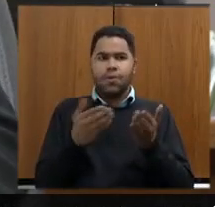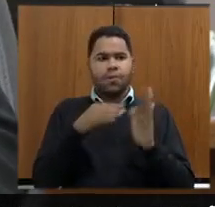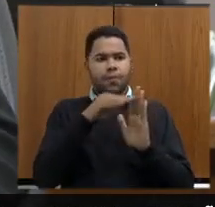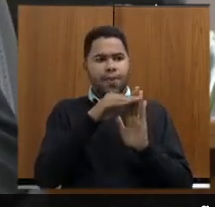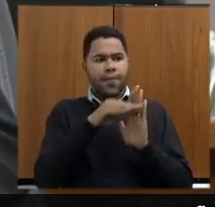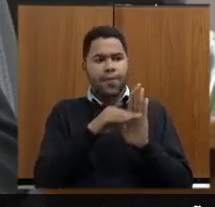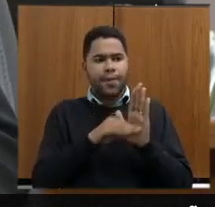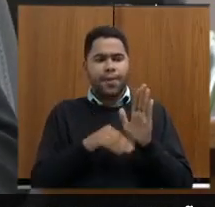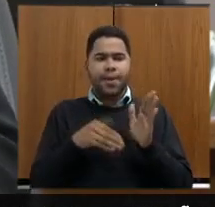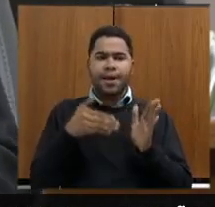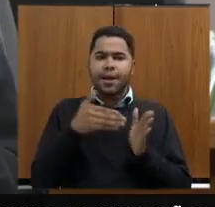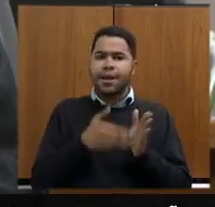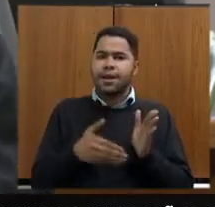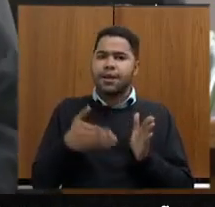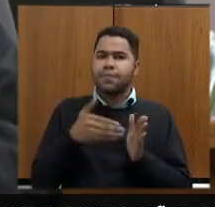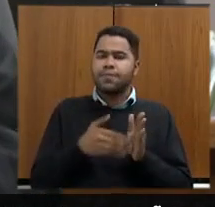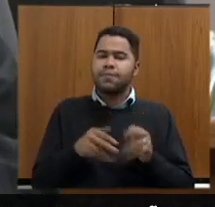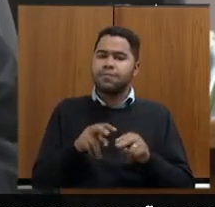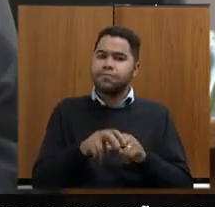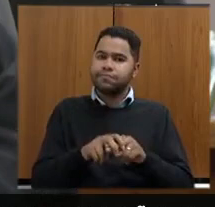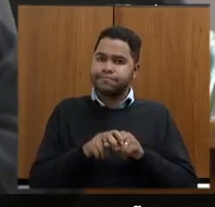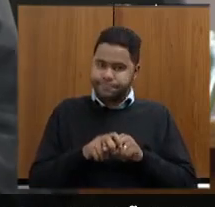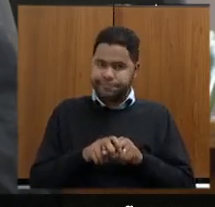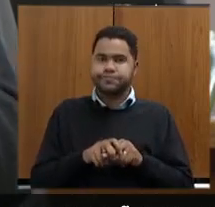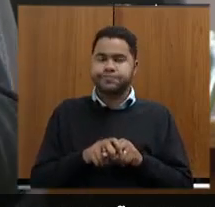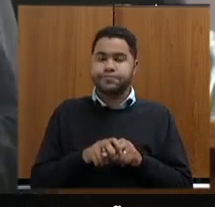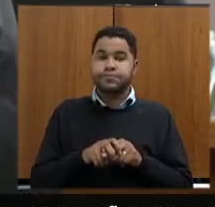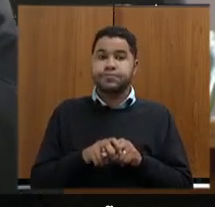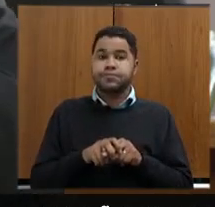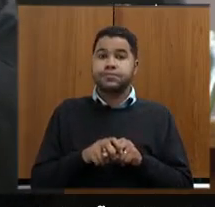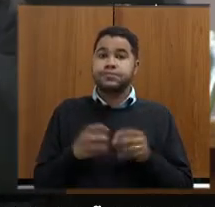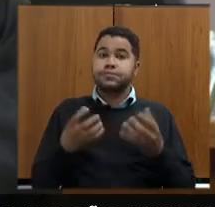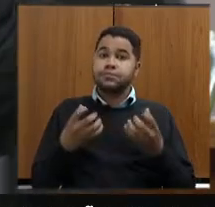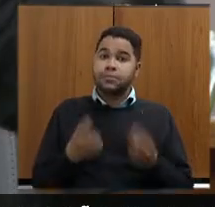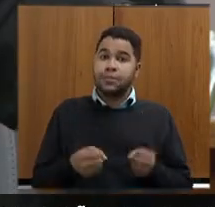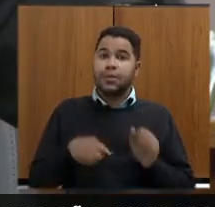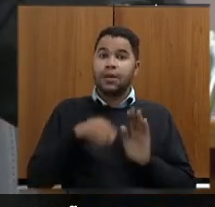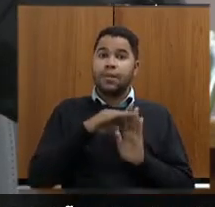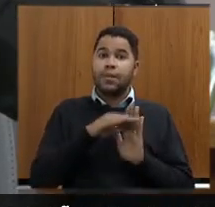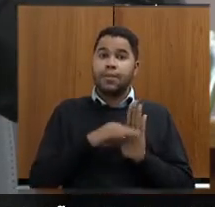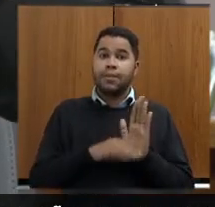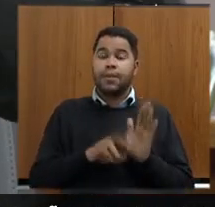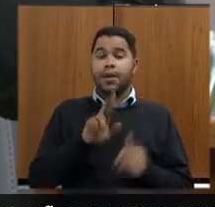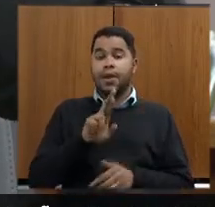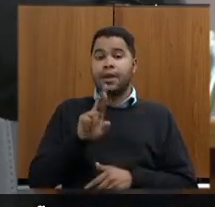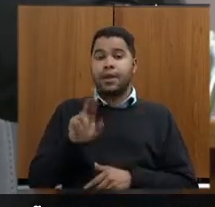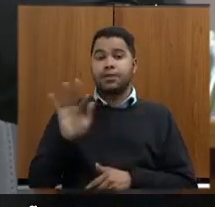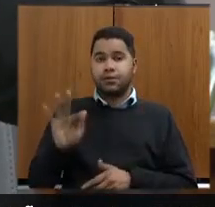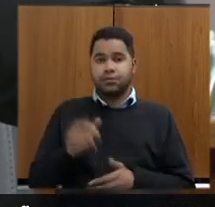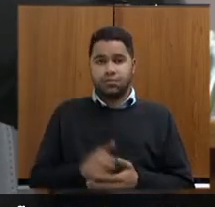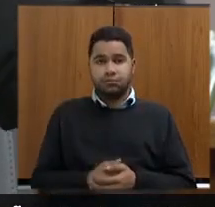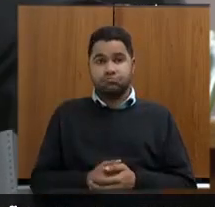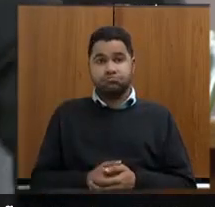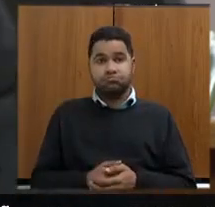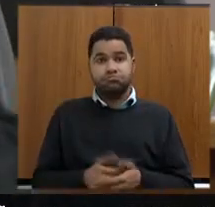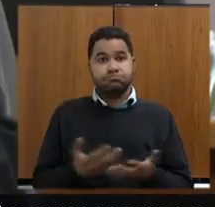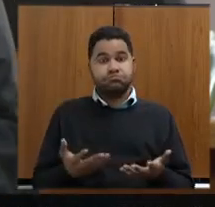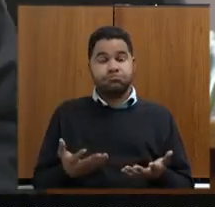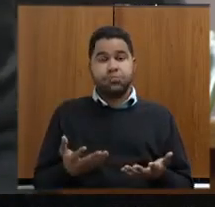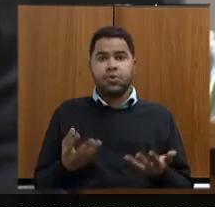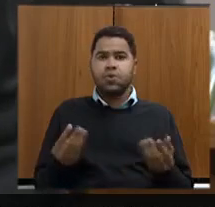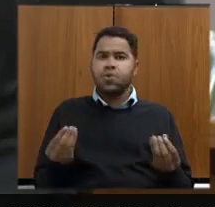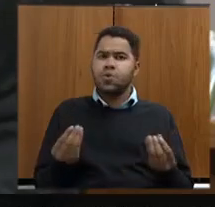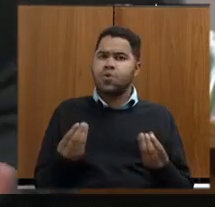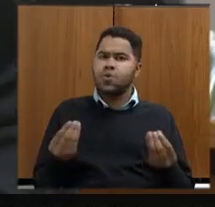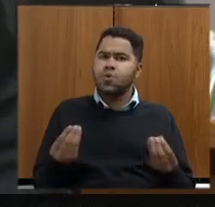limitação em função de uma decisão ao regime de recuperação fiscal aí é um cobertor curto